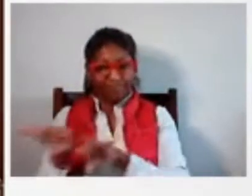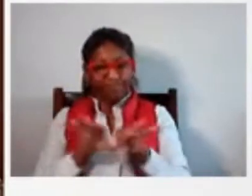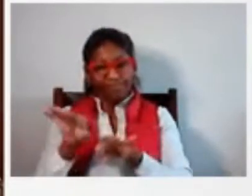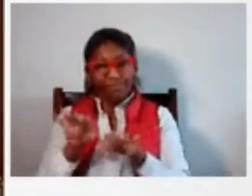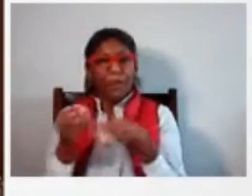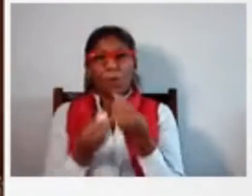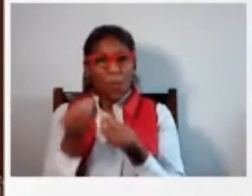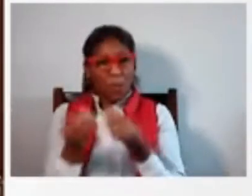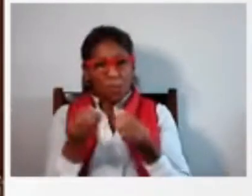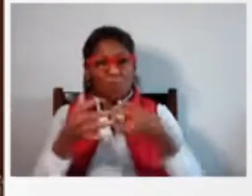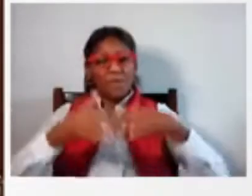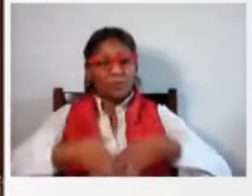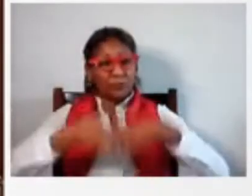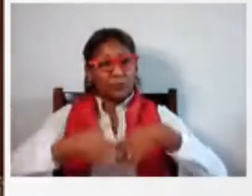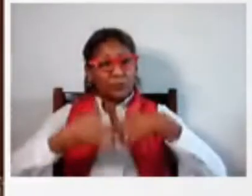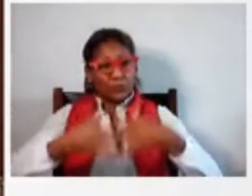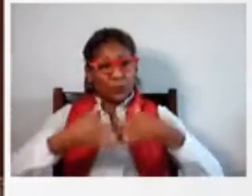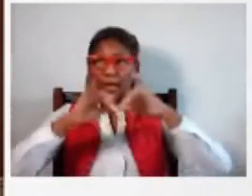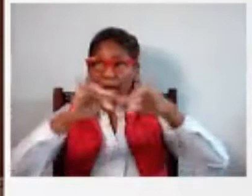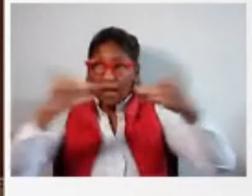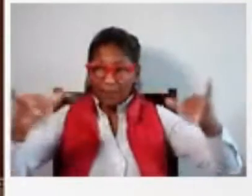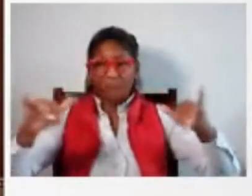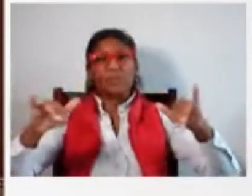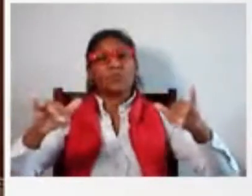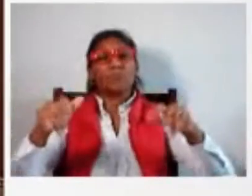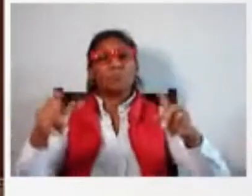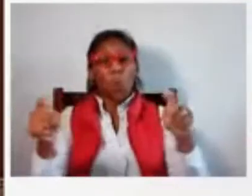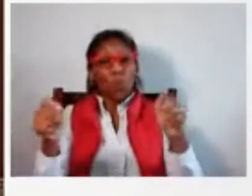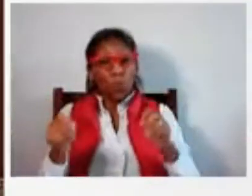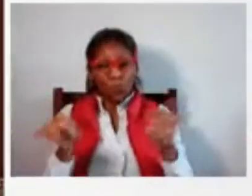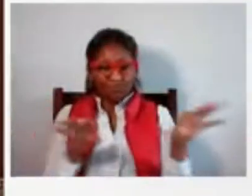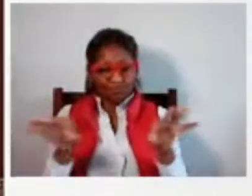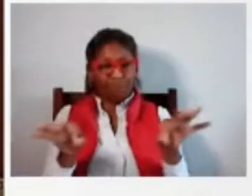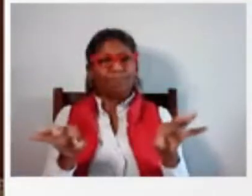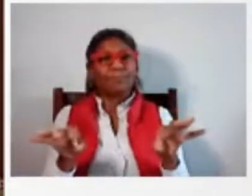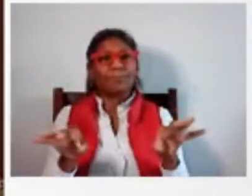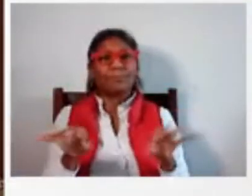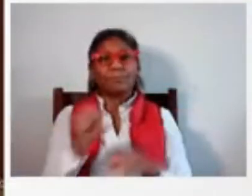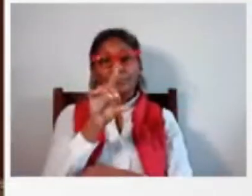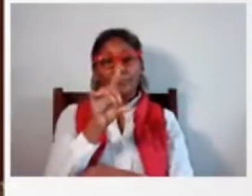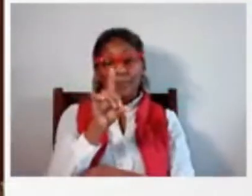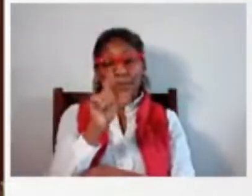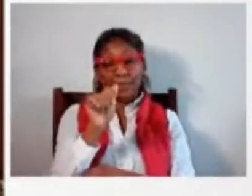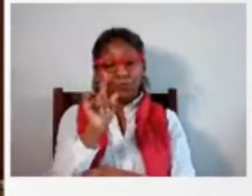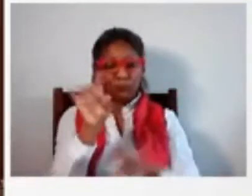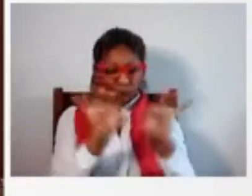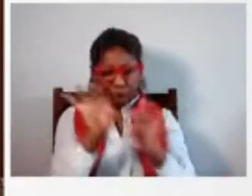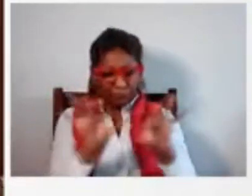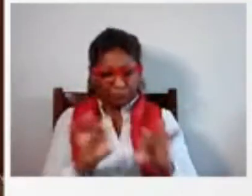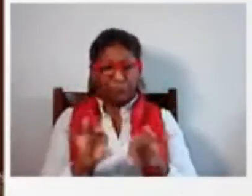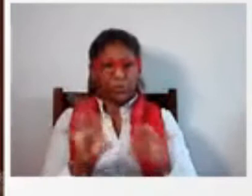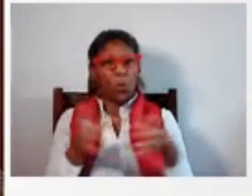funcionamento do modelo de distanciamento controlado. Dados consolidados na quinta, nossa equipe